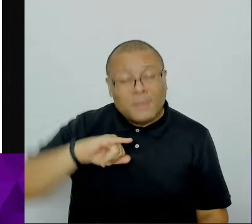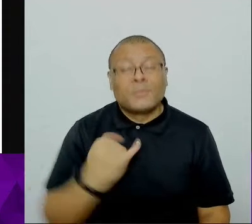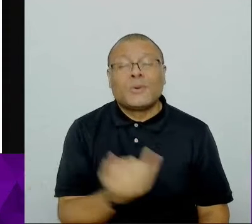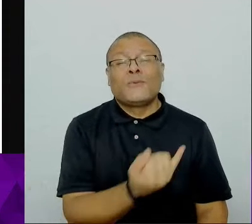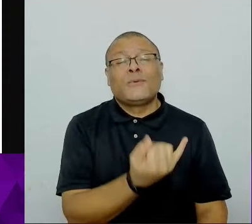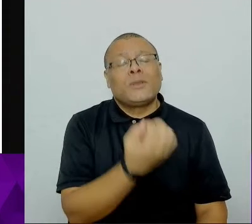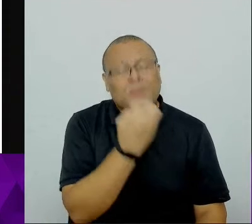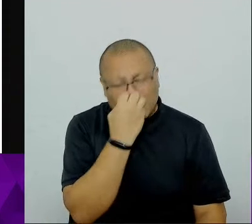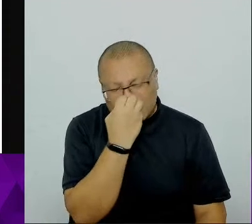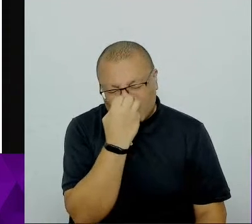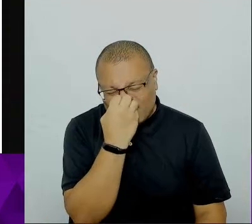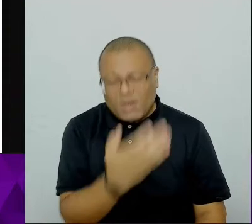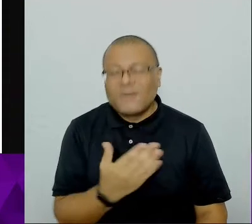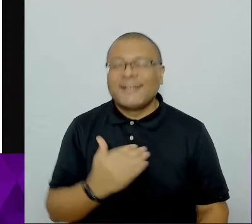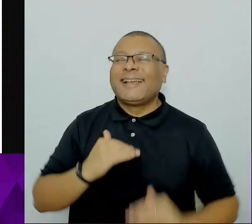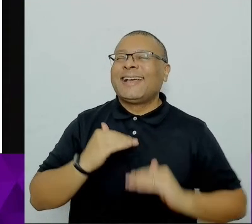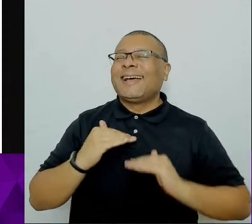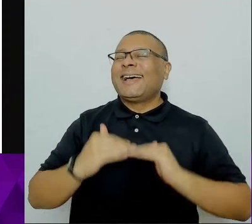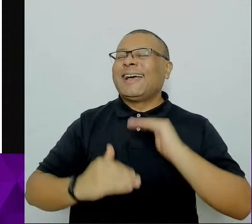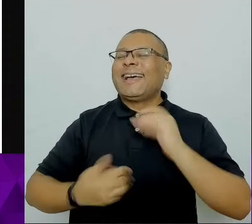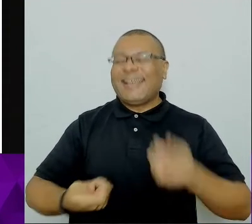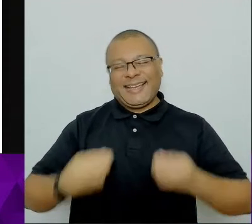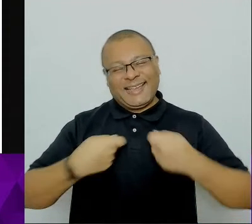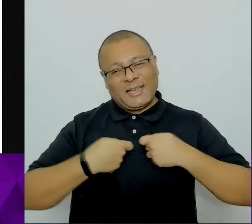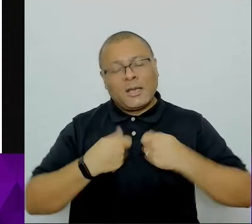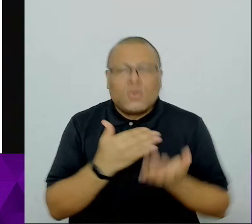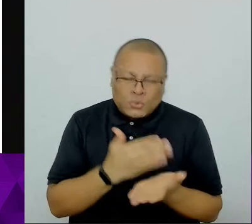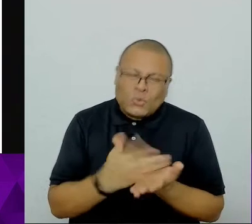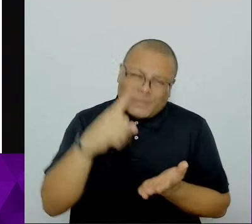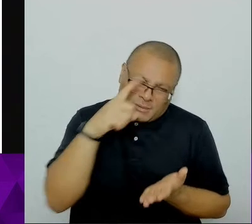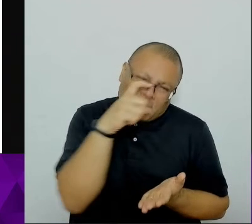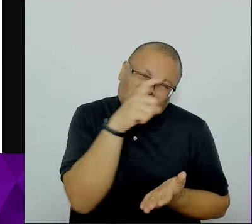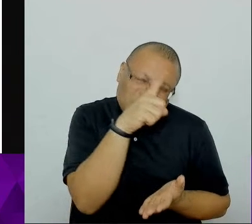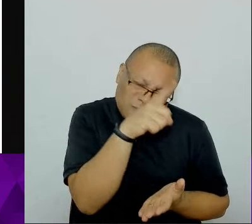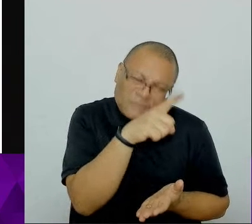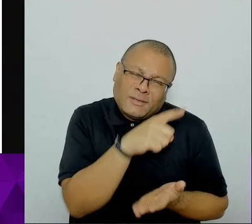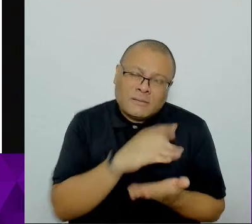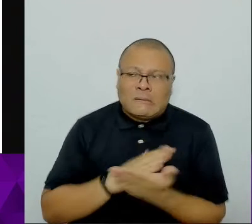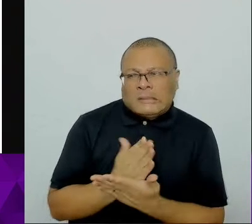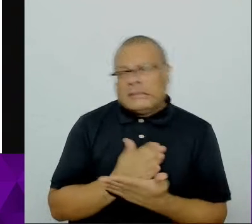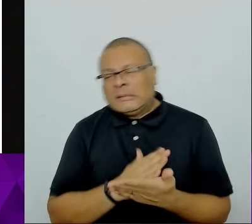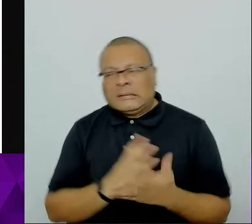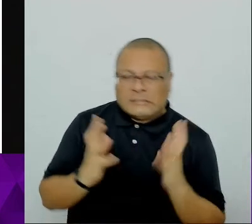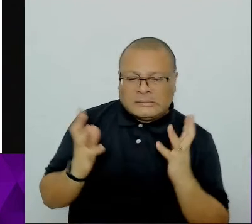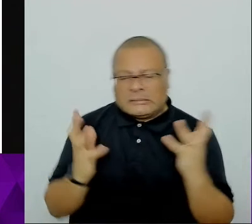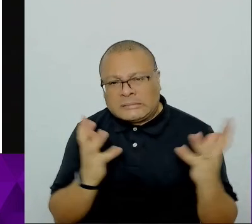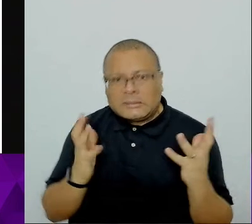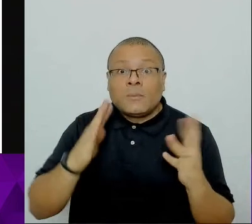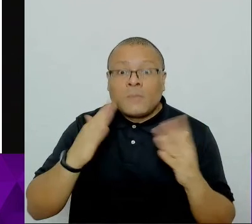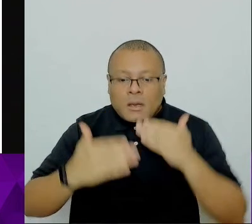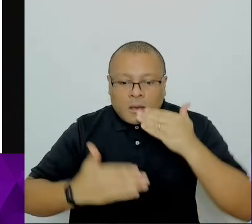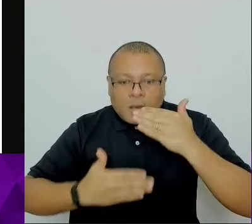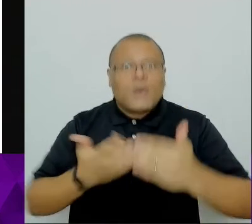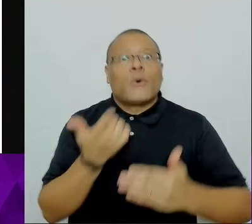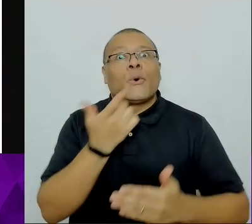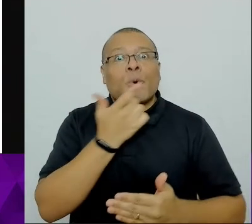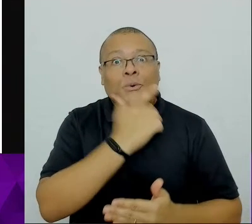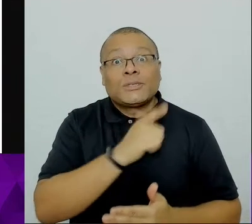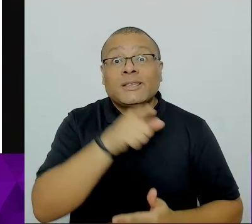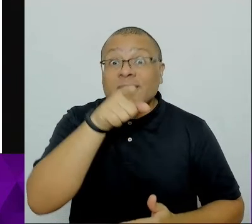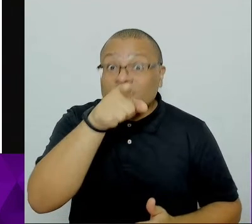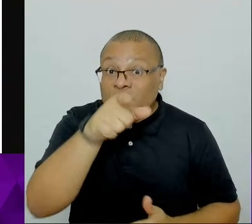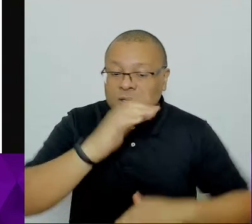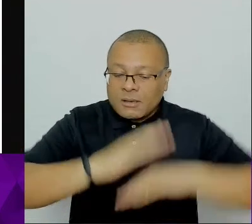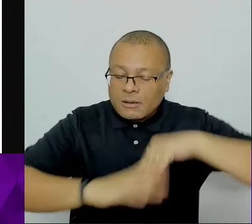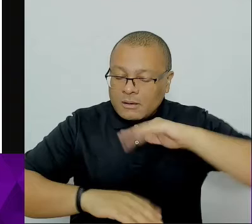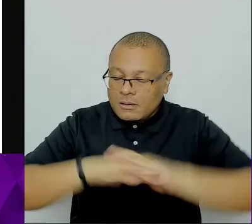seja algo bom para você. Pode durar um pouquinho no começo, meio desconfortável, mas você acaba conseguindo, se você, né, desenvolver essa habilidade